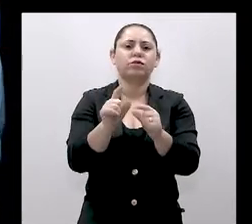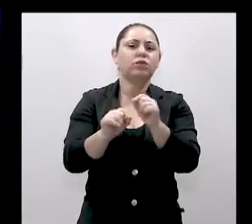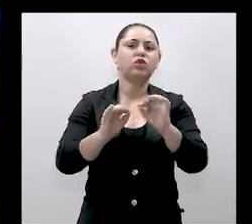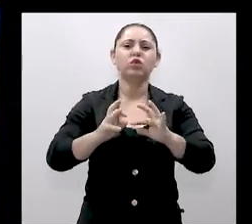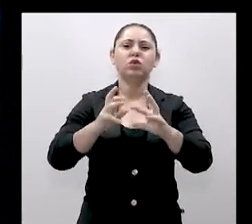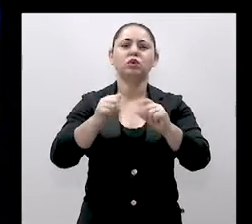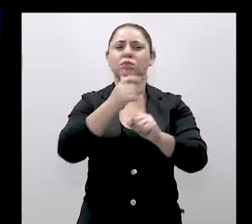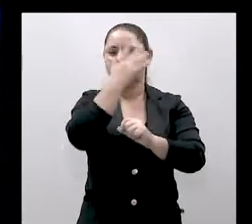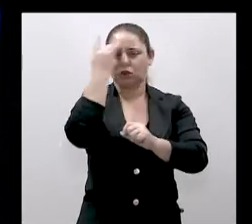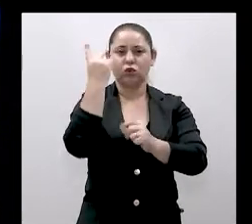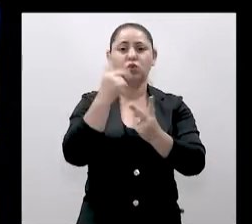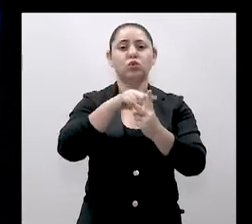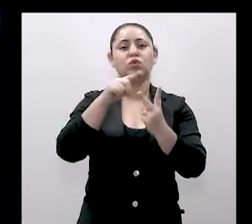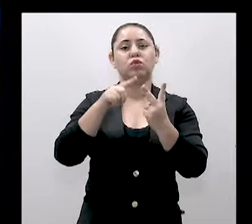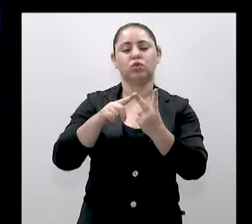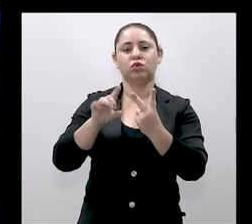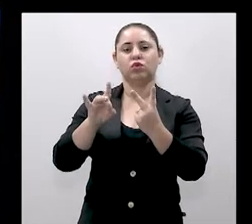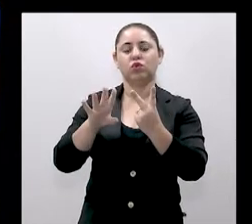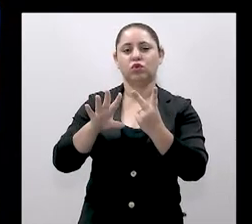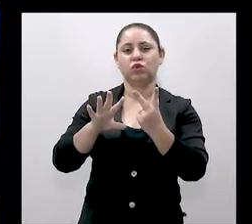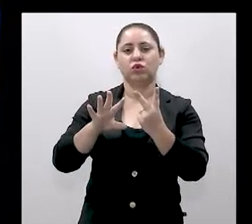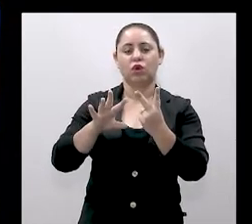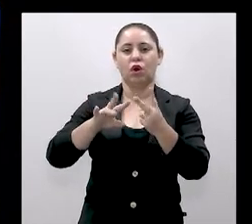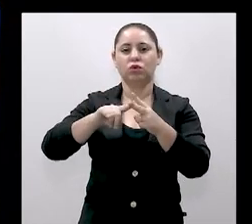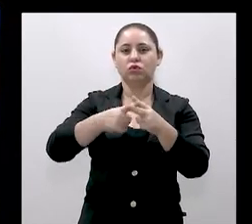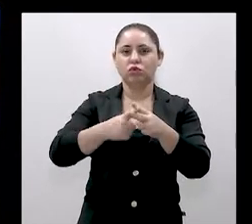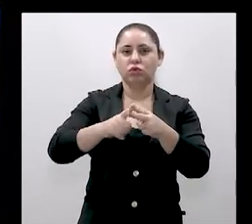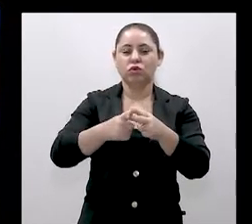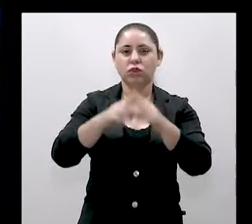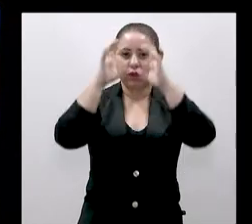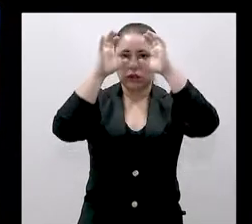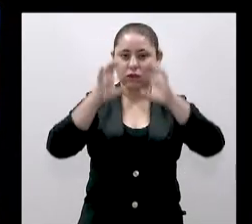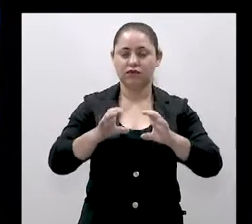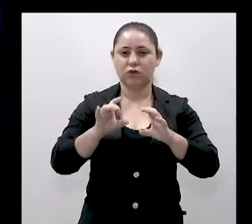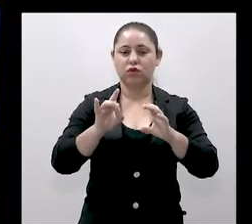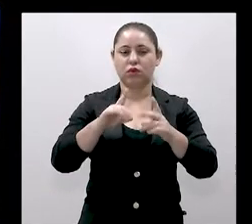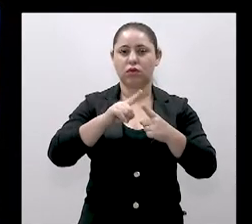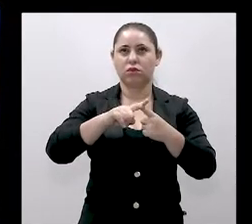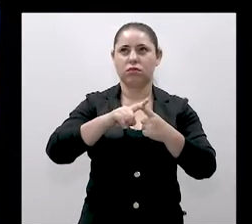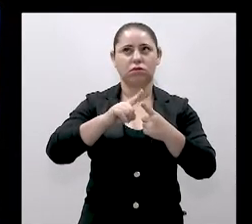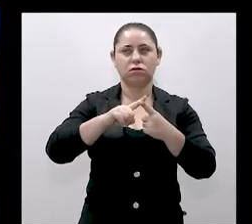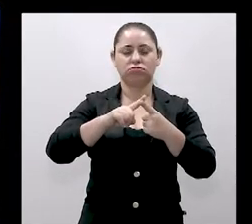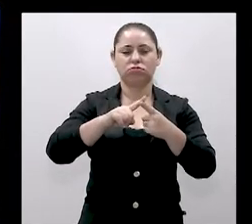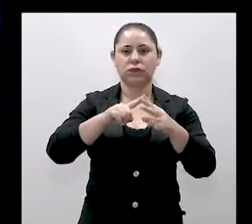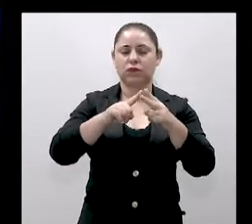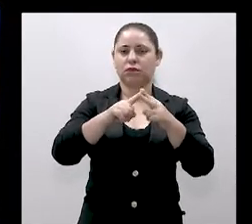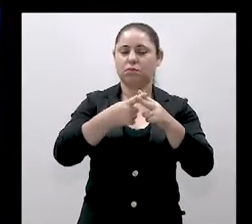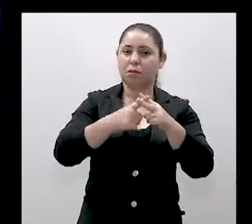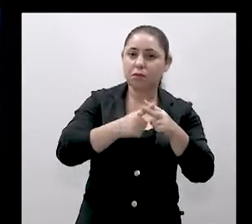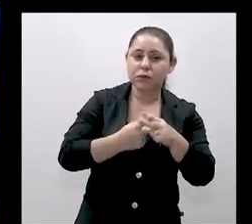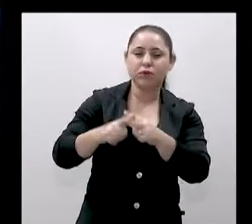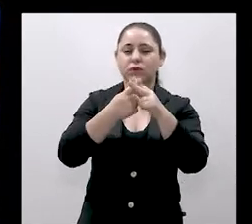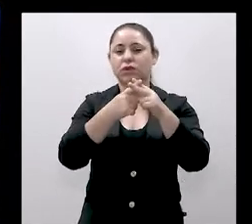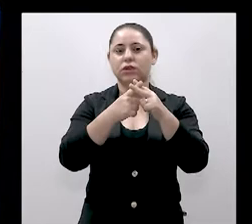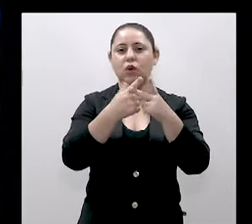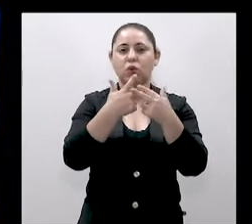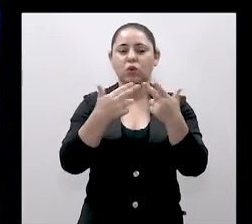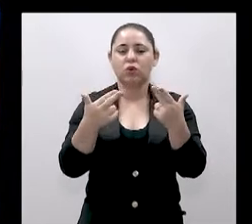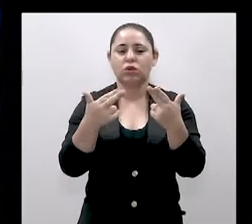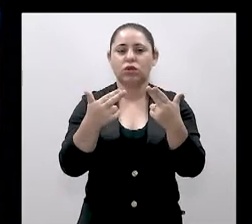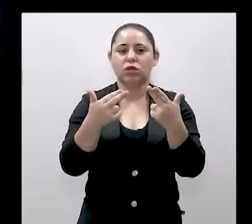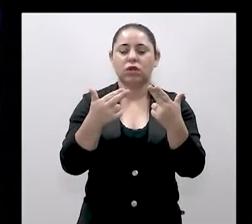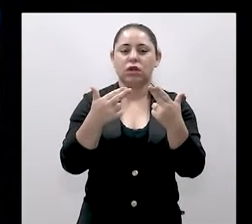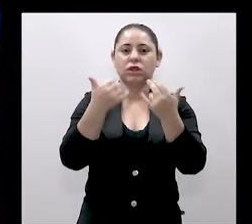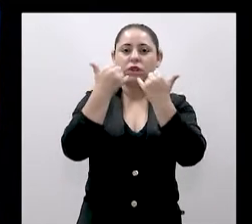formava em duas modalidades mecânica e civil em áreas mecânica e elétrica tem que formar em